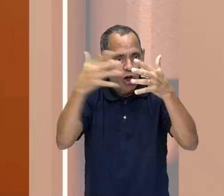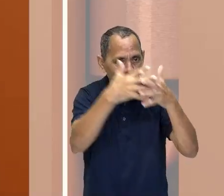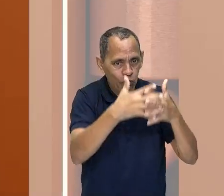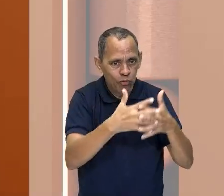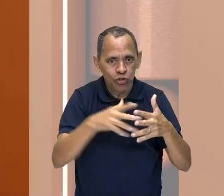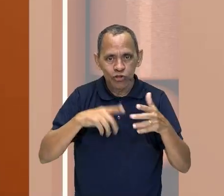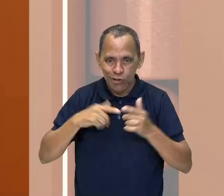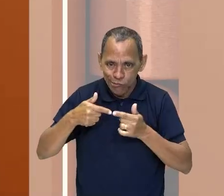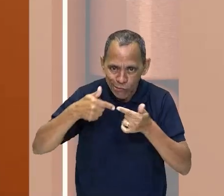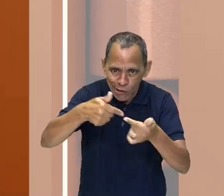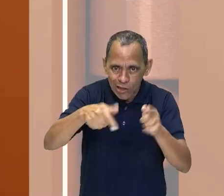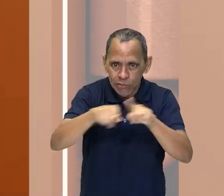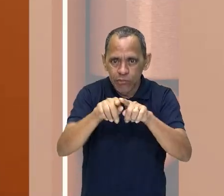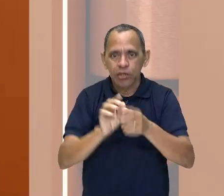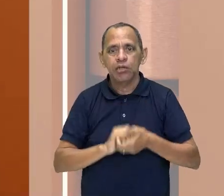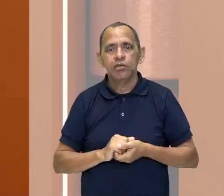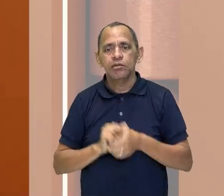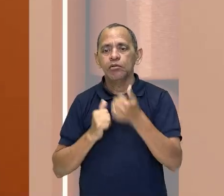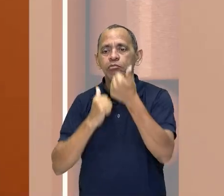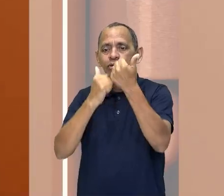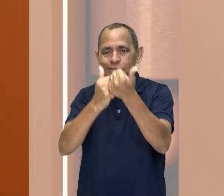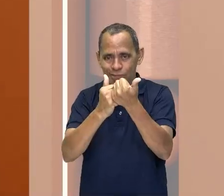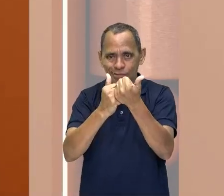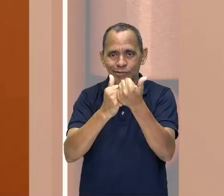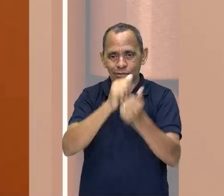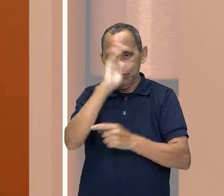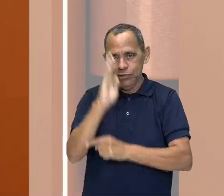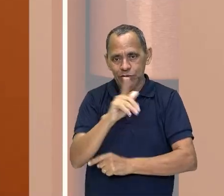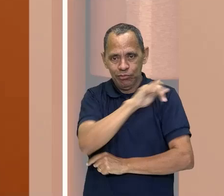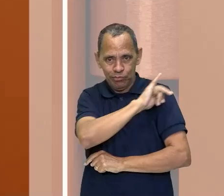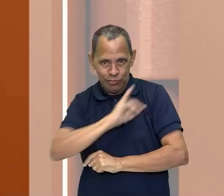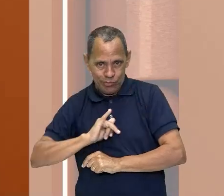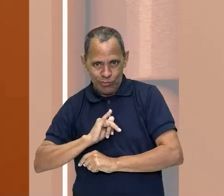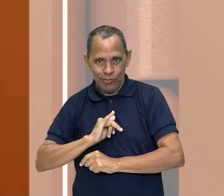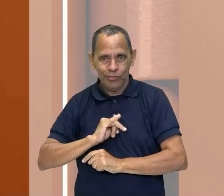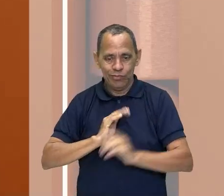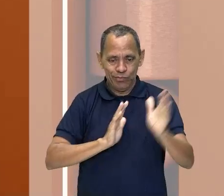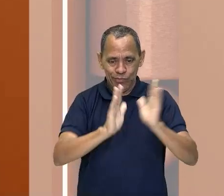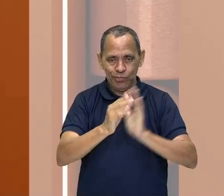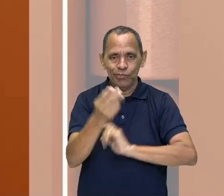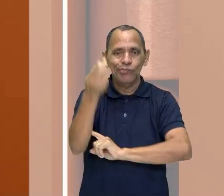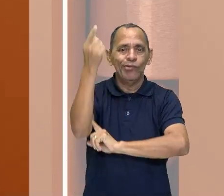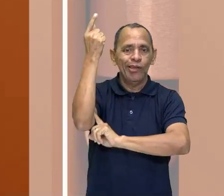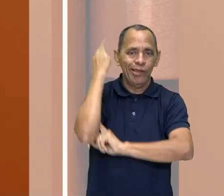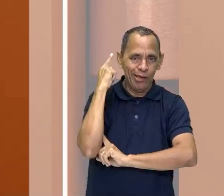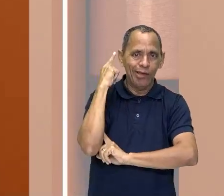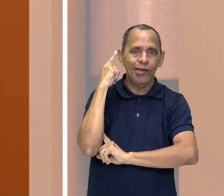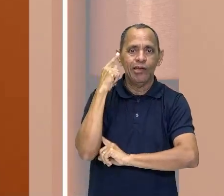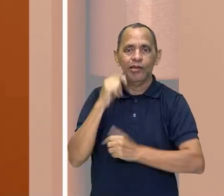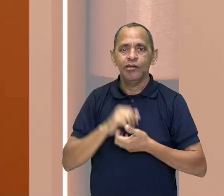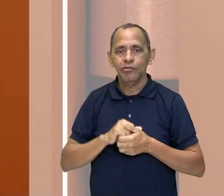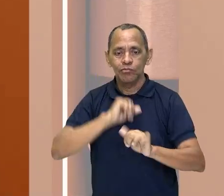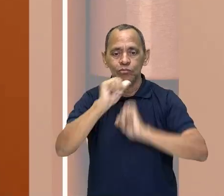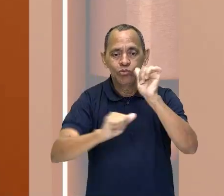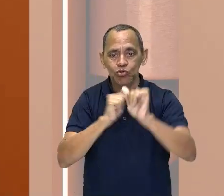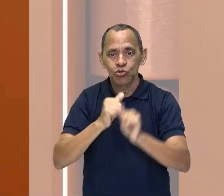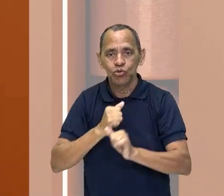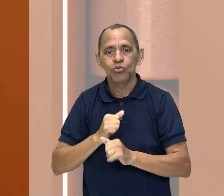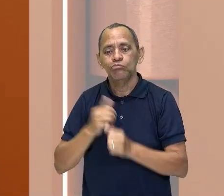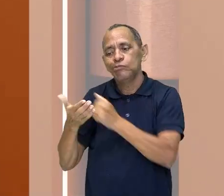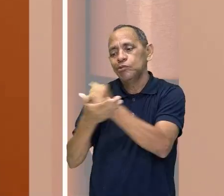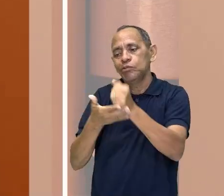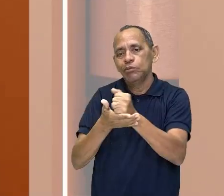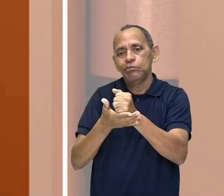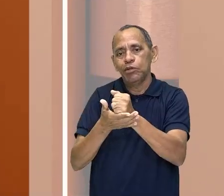Brasil Imperial naquele momento. Com o passar do tempo, essa patente militar virou basicamente um título em que o